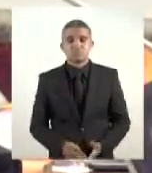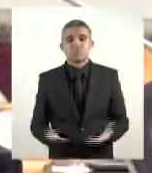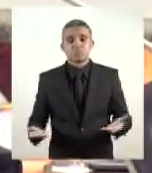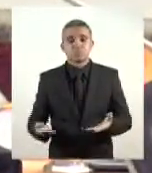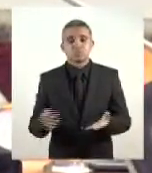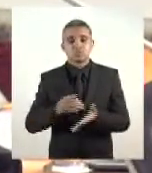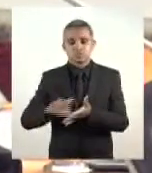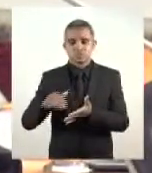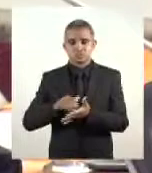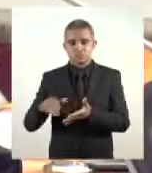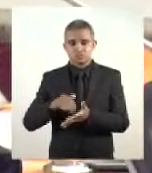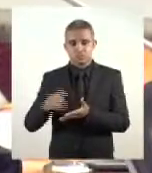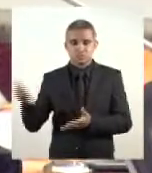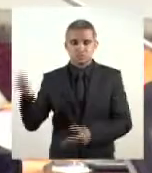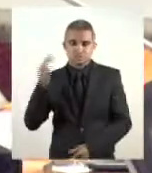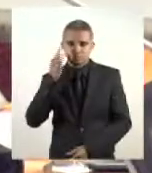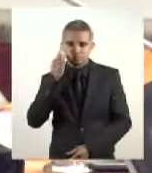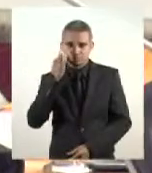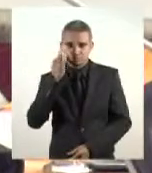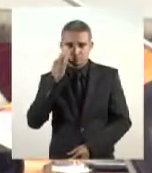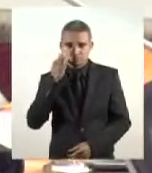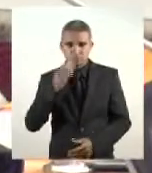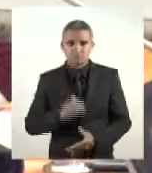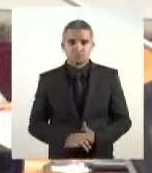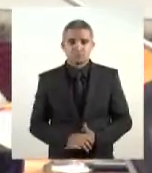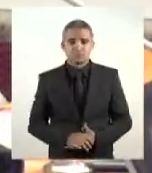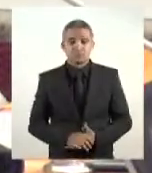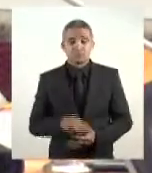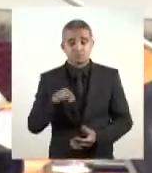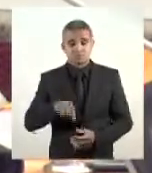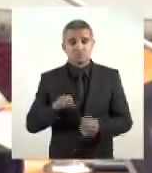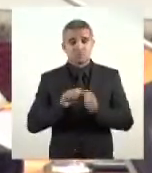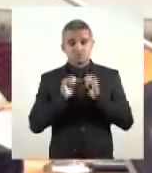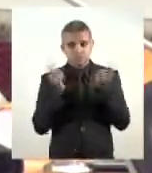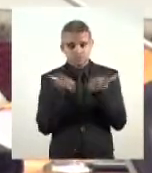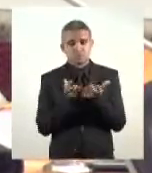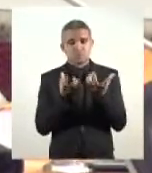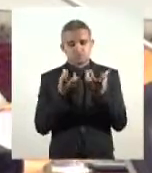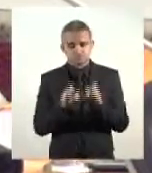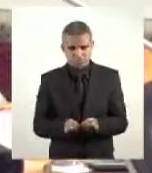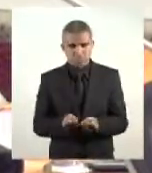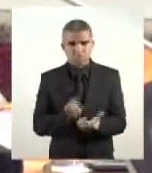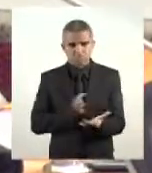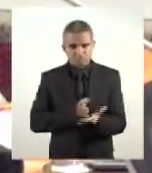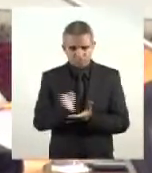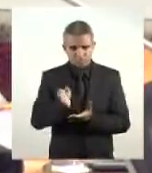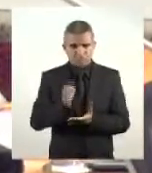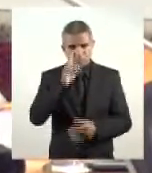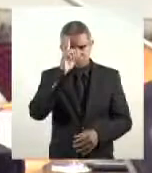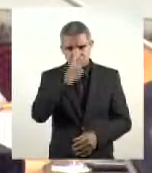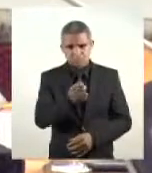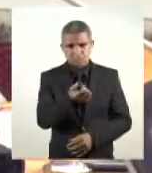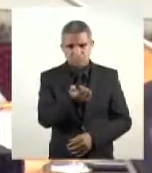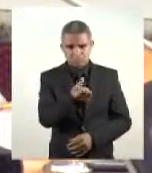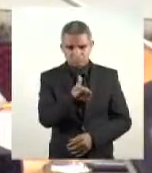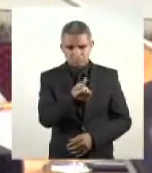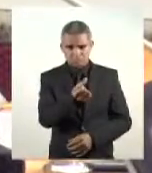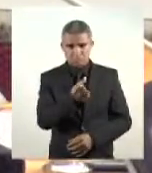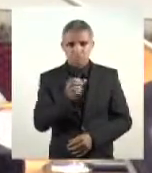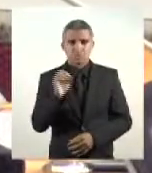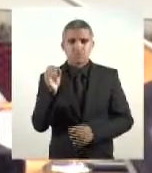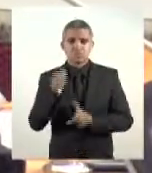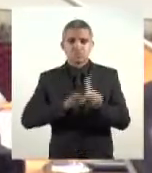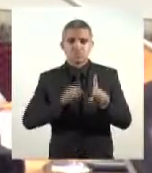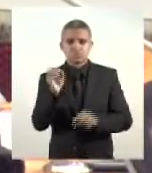Flávio Dino, que foi aprovado nesta Assembleia, no dia 16 de outubro, este requerimento de